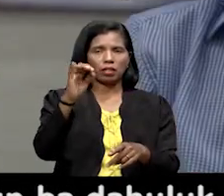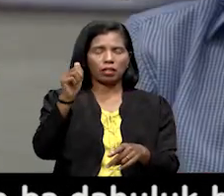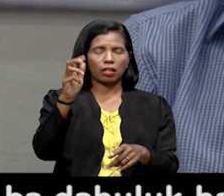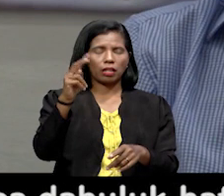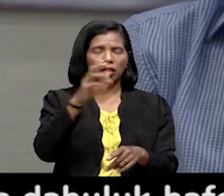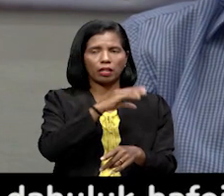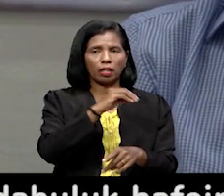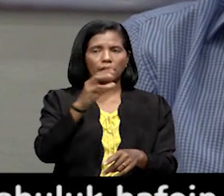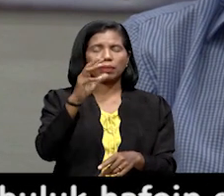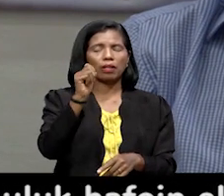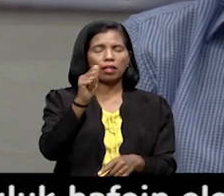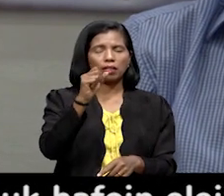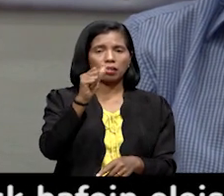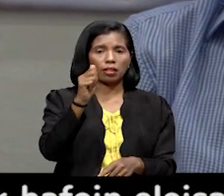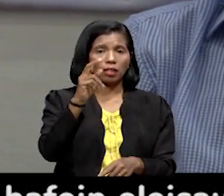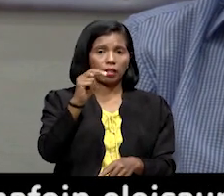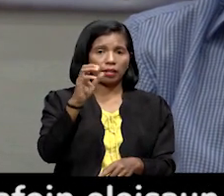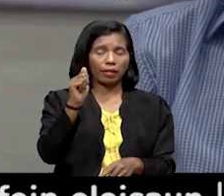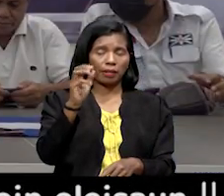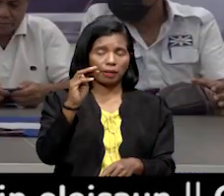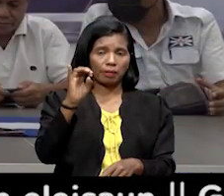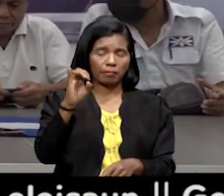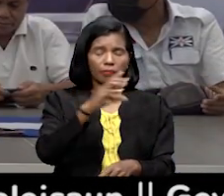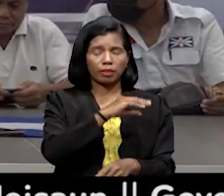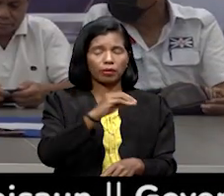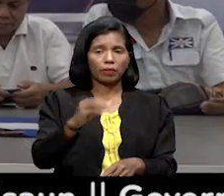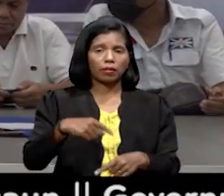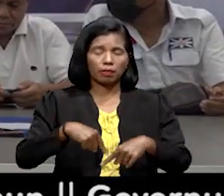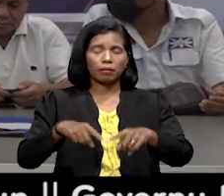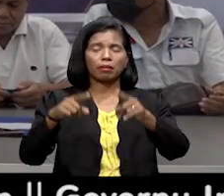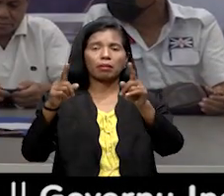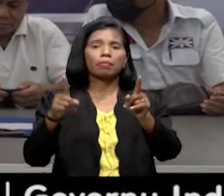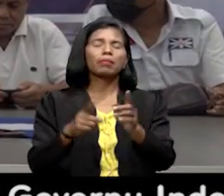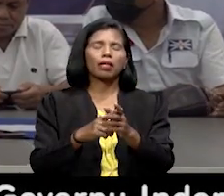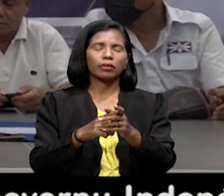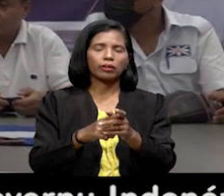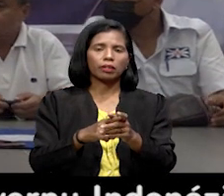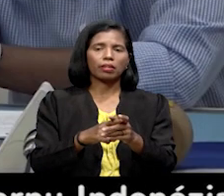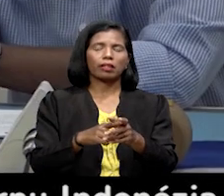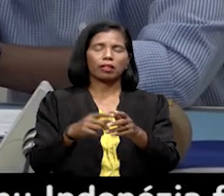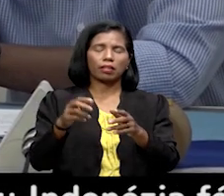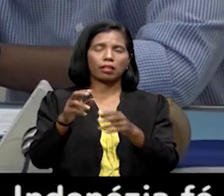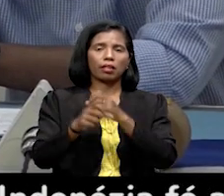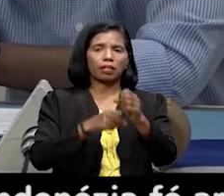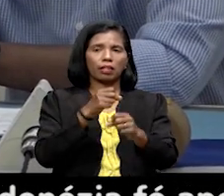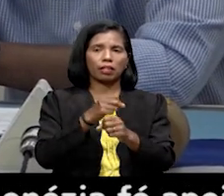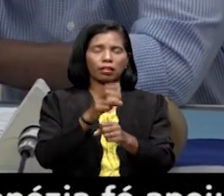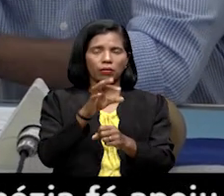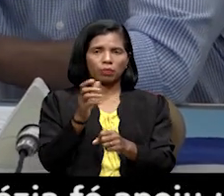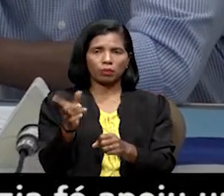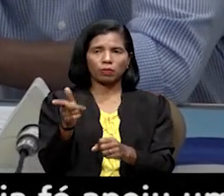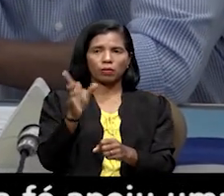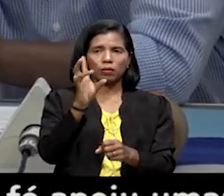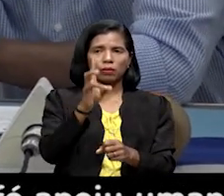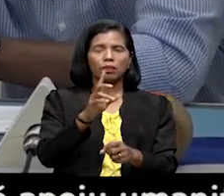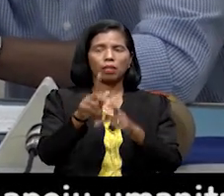RESINGRUA RUANULU RESINGHETO HUSI KANDIDATO NA